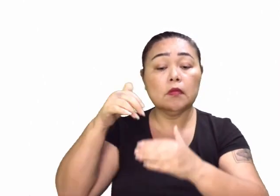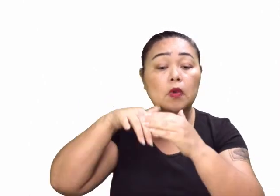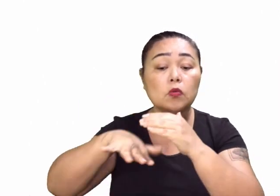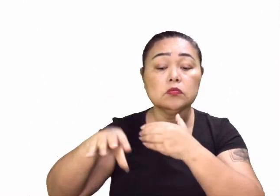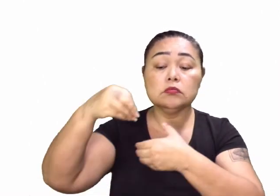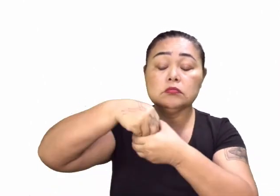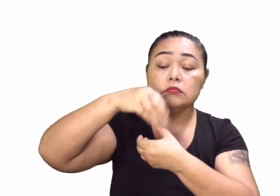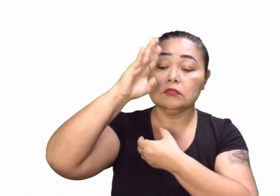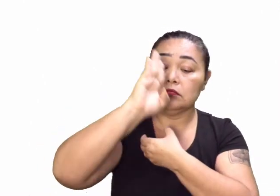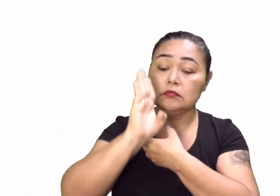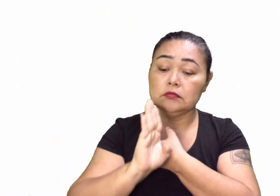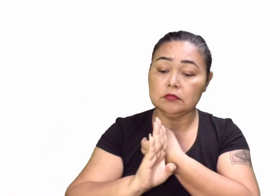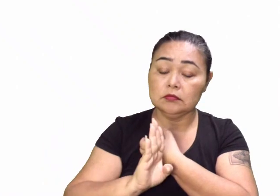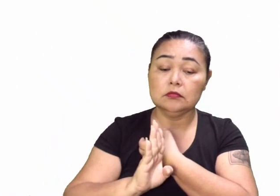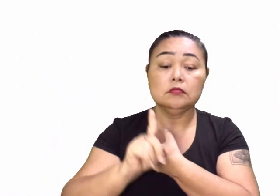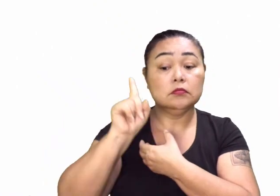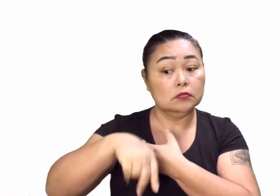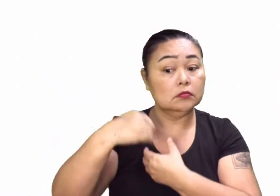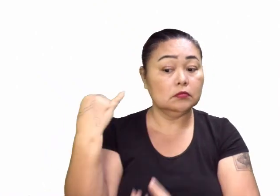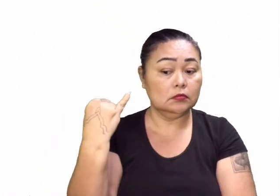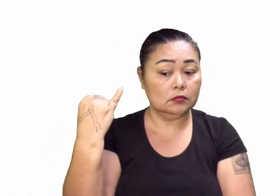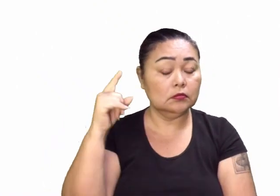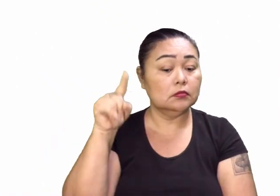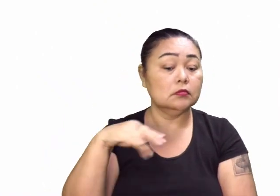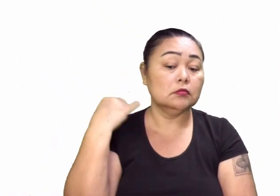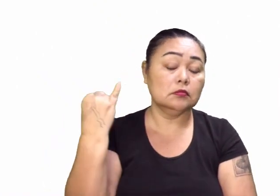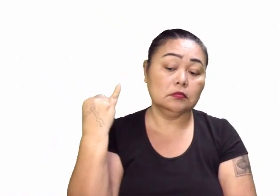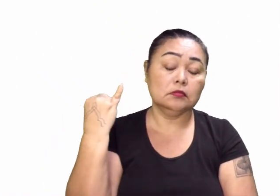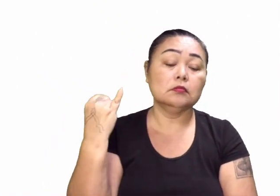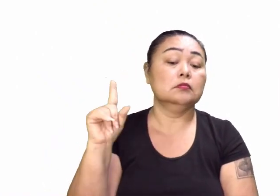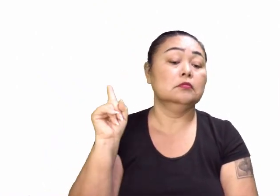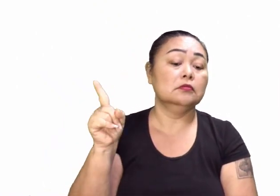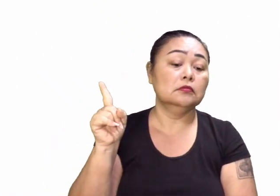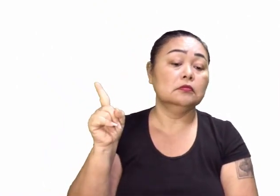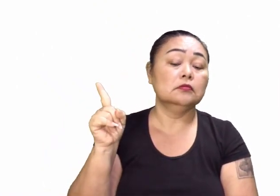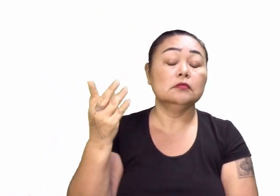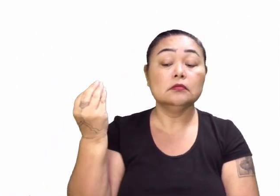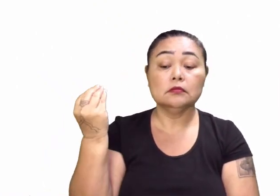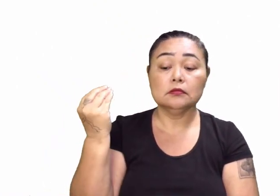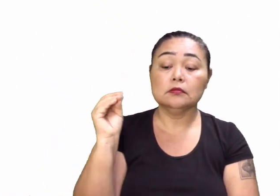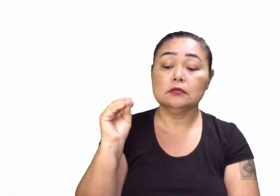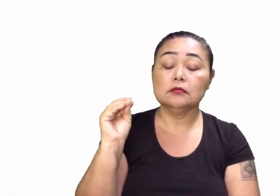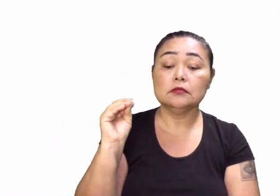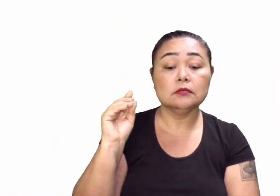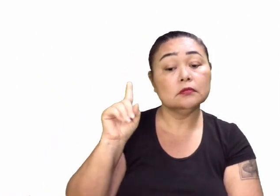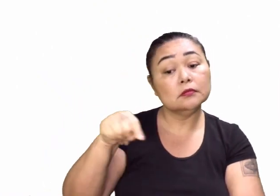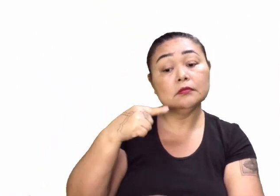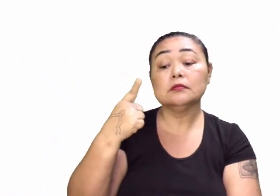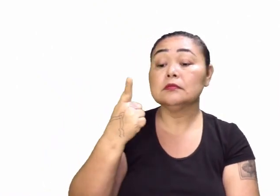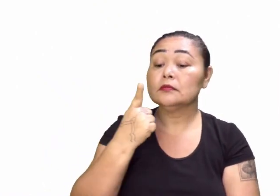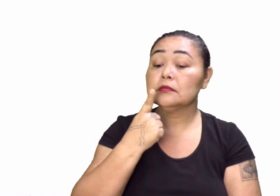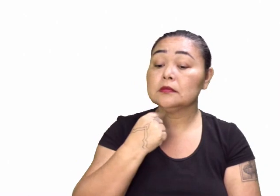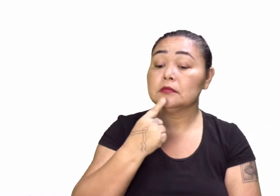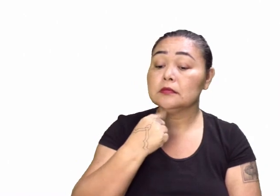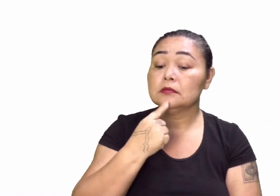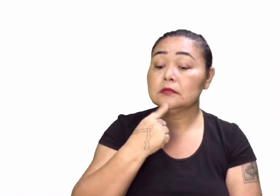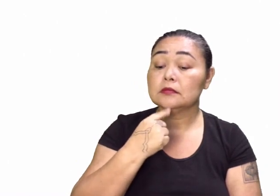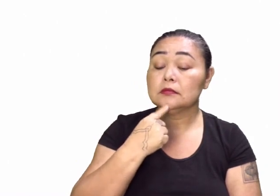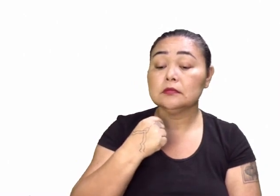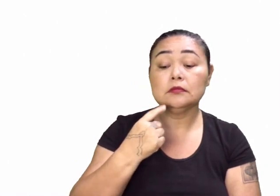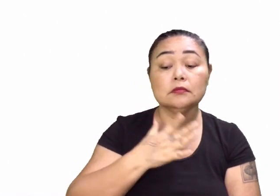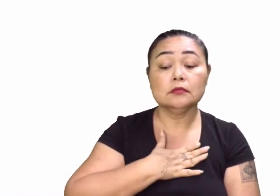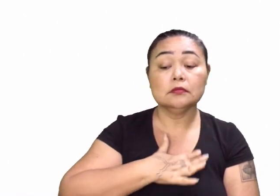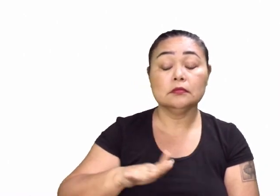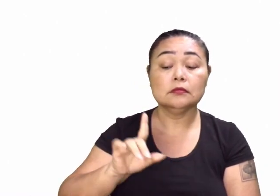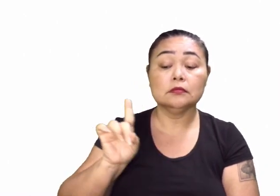inteiramente dentro do Brasil. Isso aí é importante, professor Jorge. Que Importante. bom que você marcou. Marquei e de vermelho. Eu não gosto muito de usar o